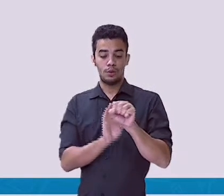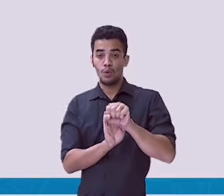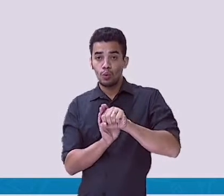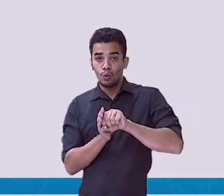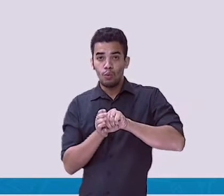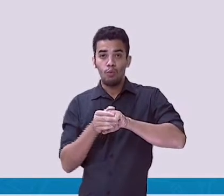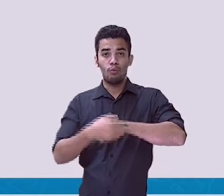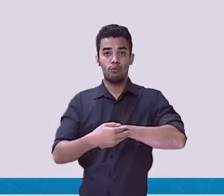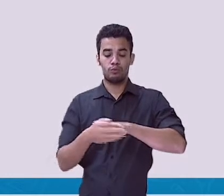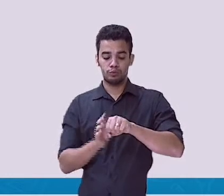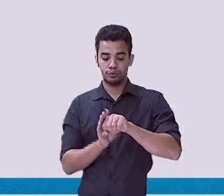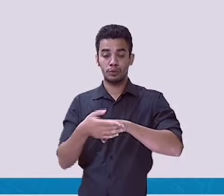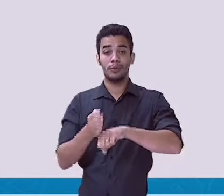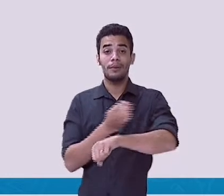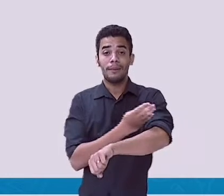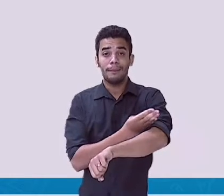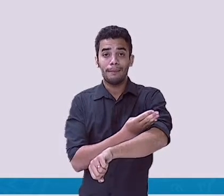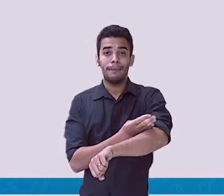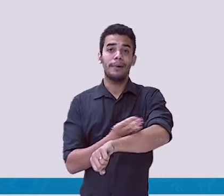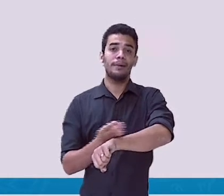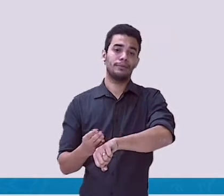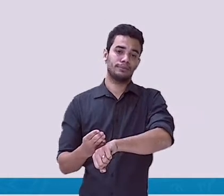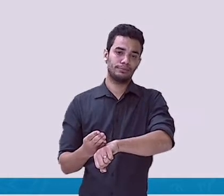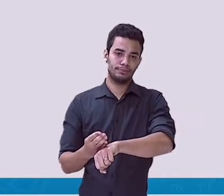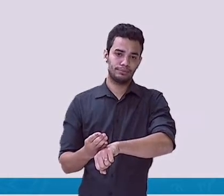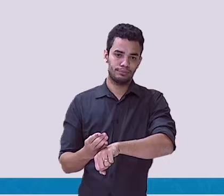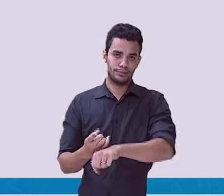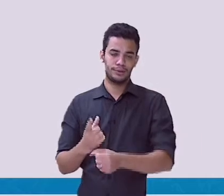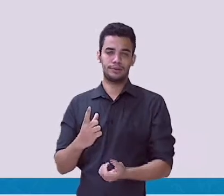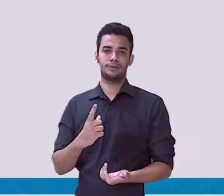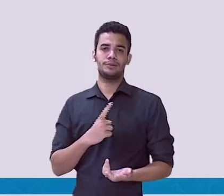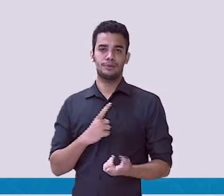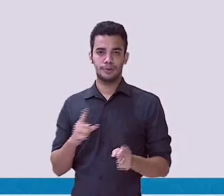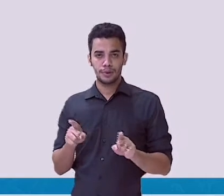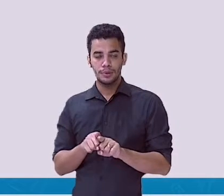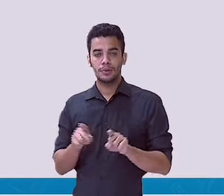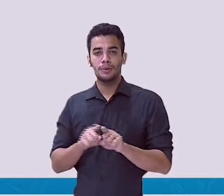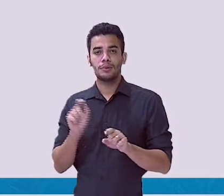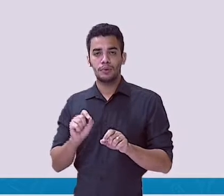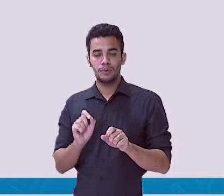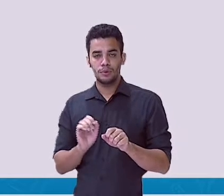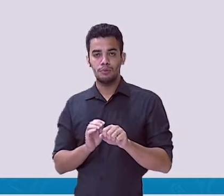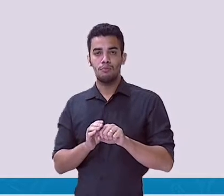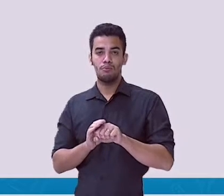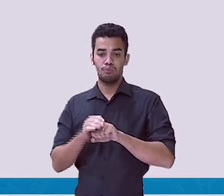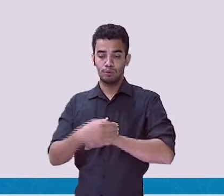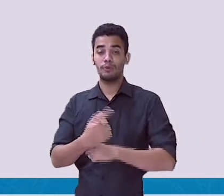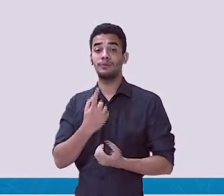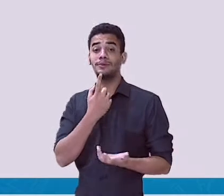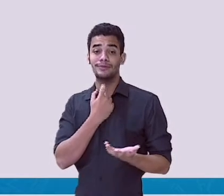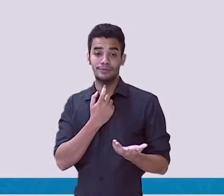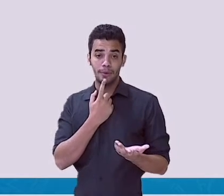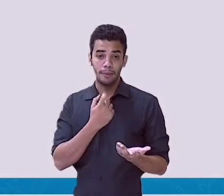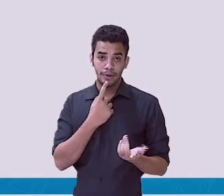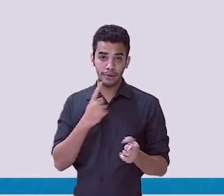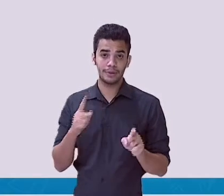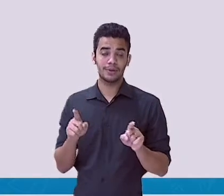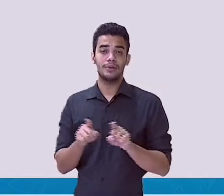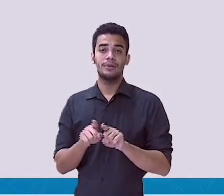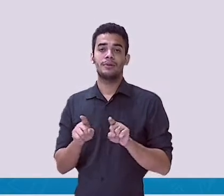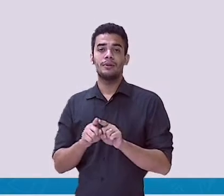Como será essa diferença? E a gente vai entender isso um pouquinho também. Os vasos sanguíneos.